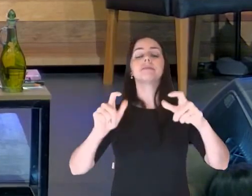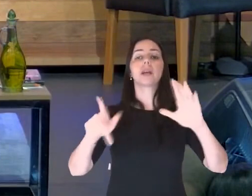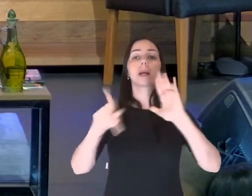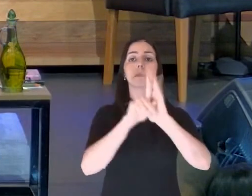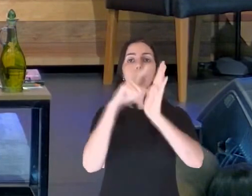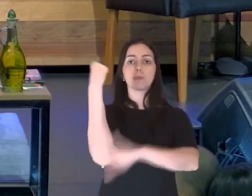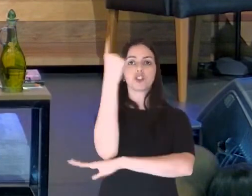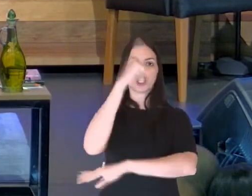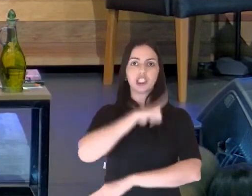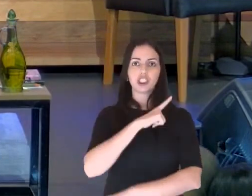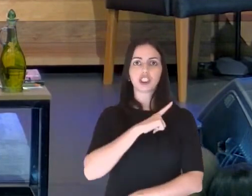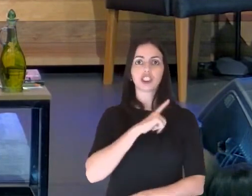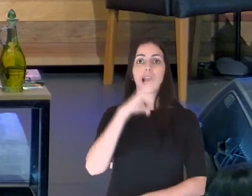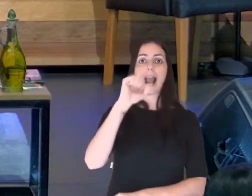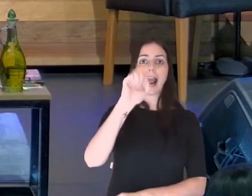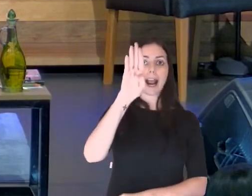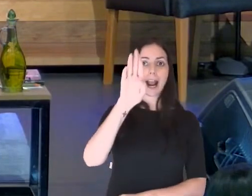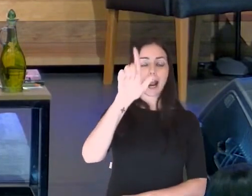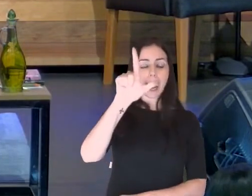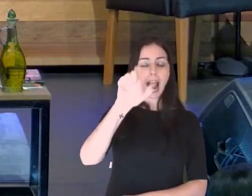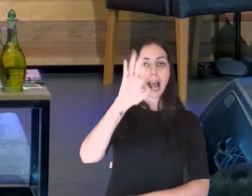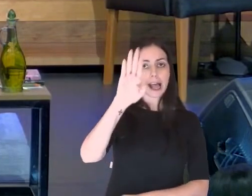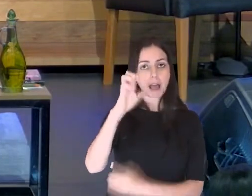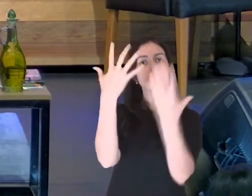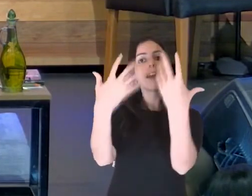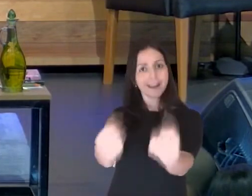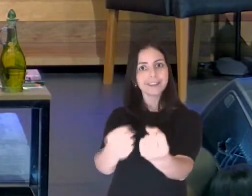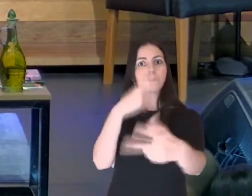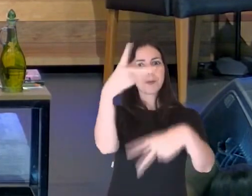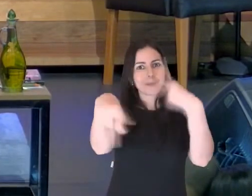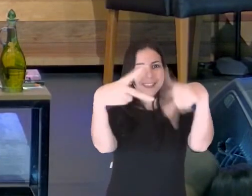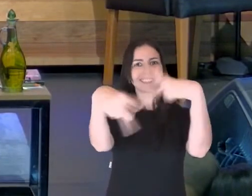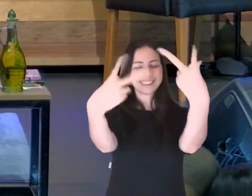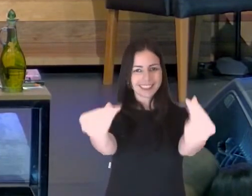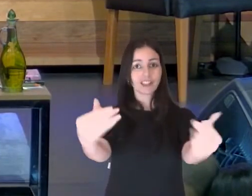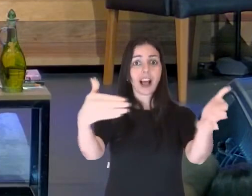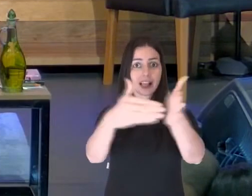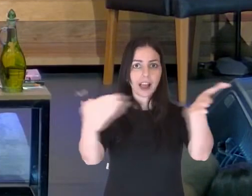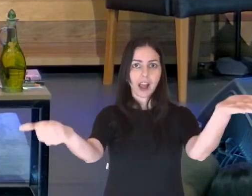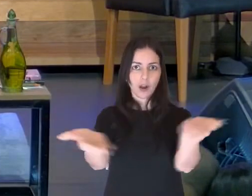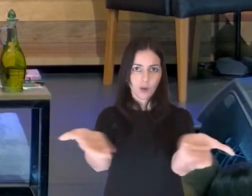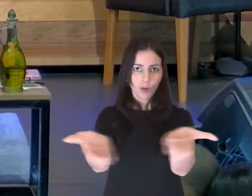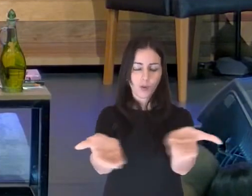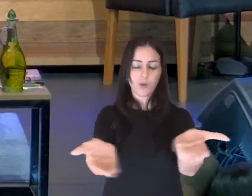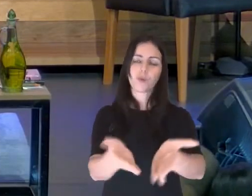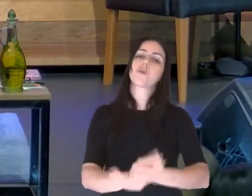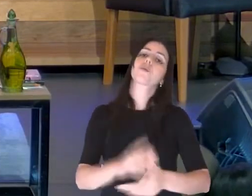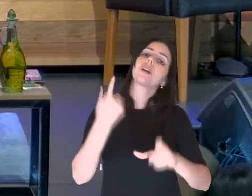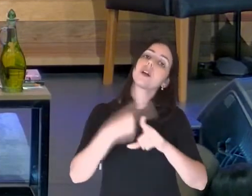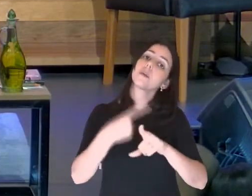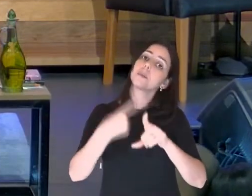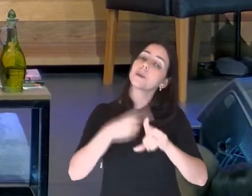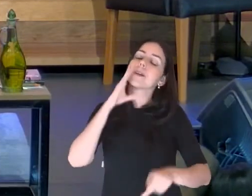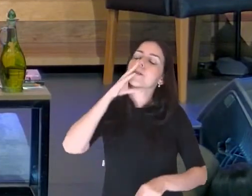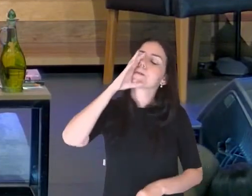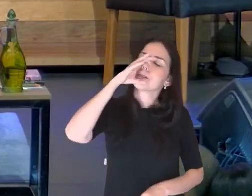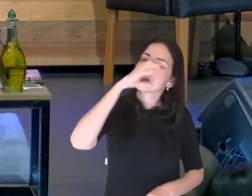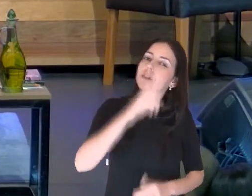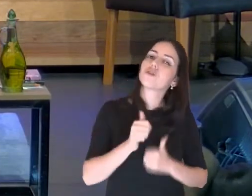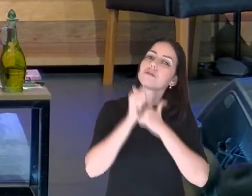Caleb, filho de Jefoné, o quenezeu até o dia de hoje, porquanto perseverara